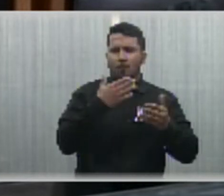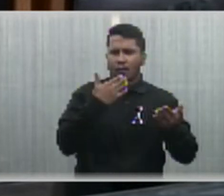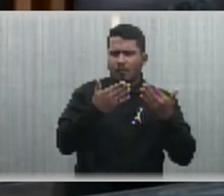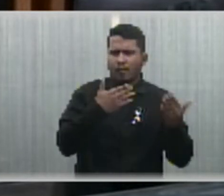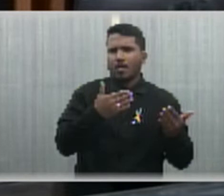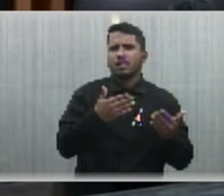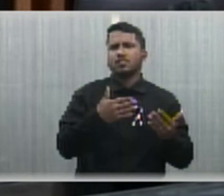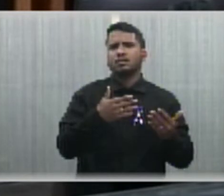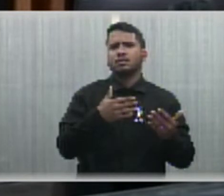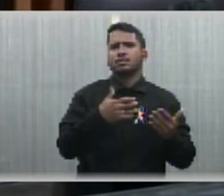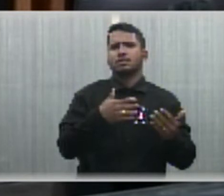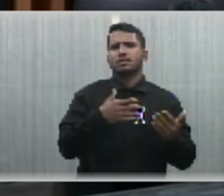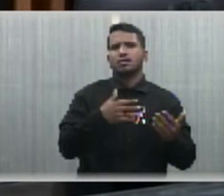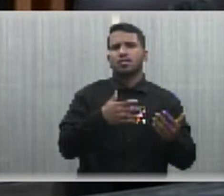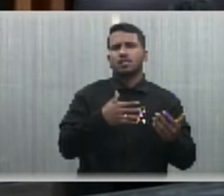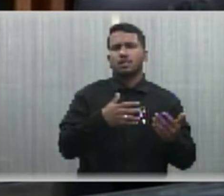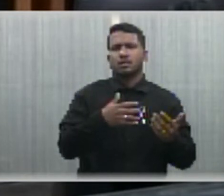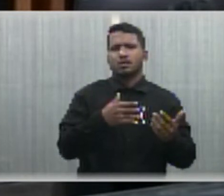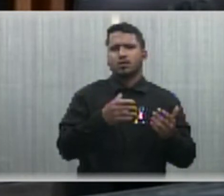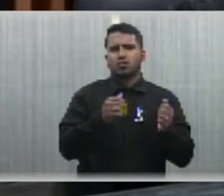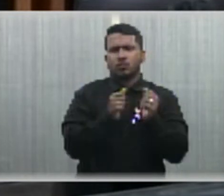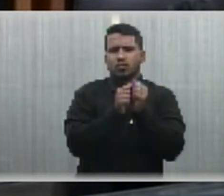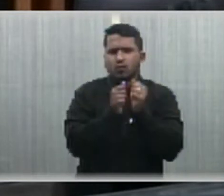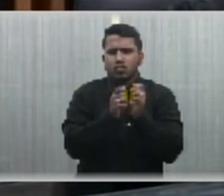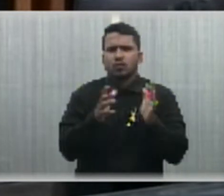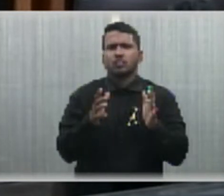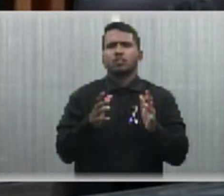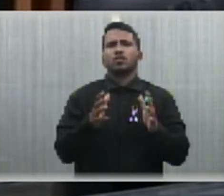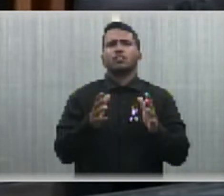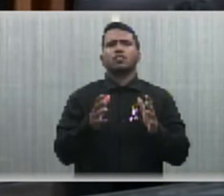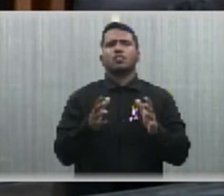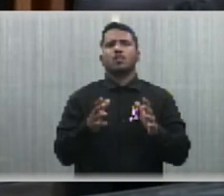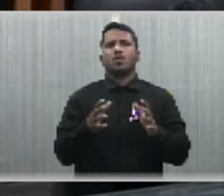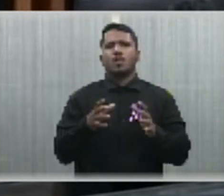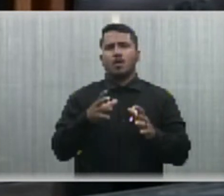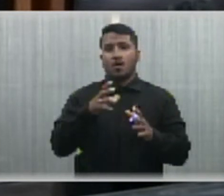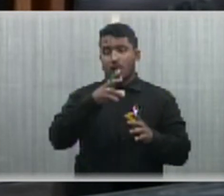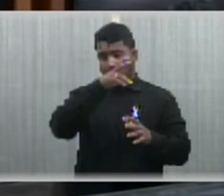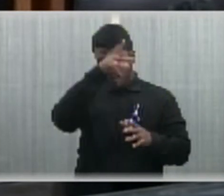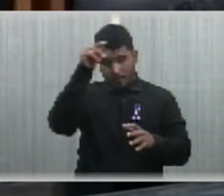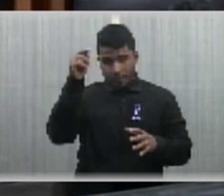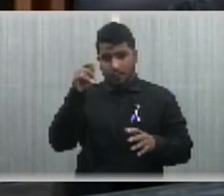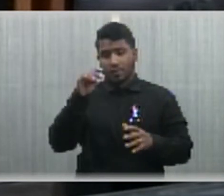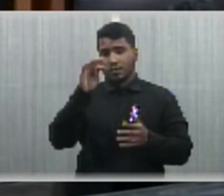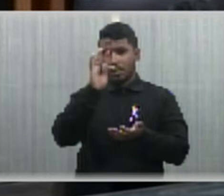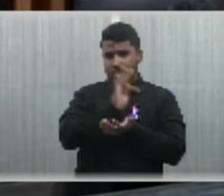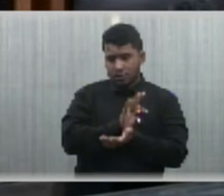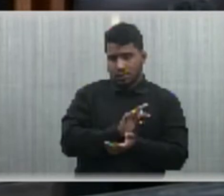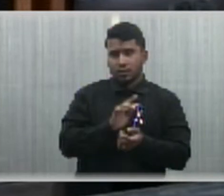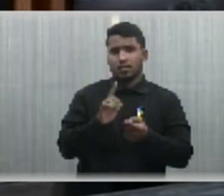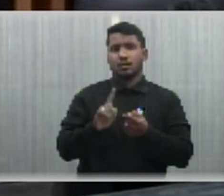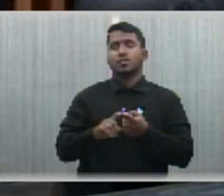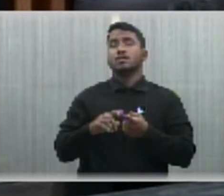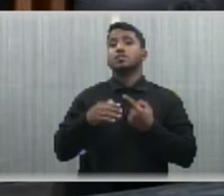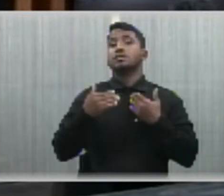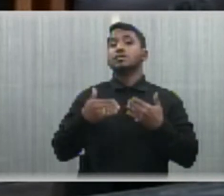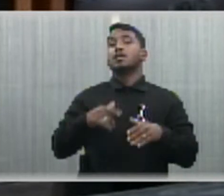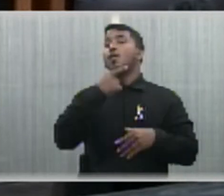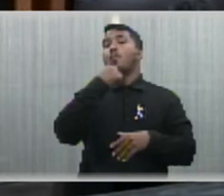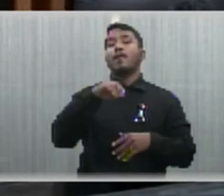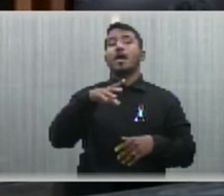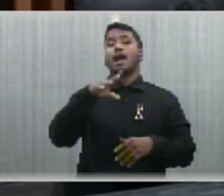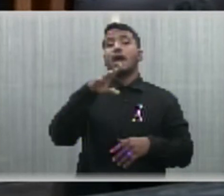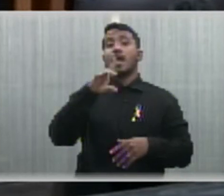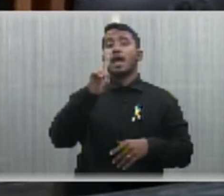articulação juntamente com a Prefeitura de Teresina, através do secretário Edmilson da